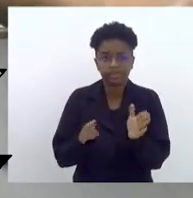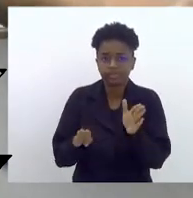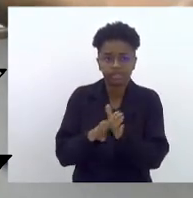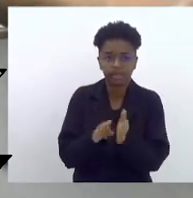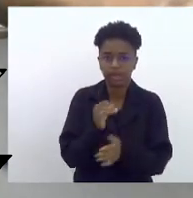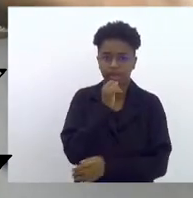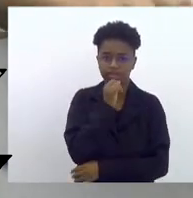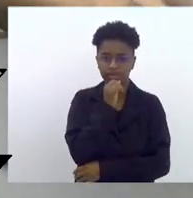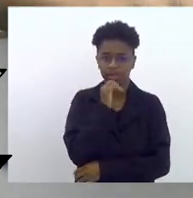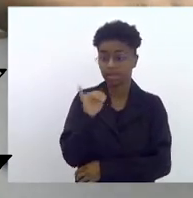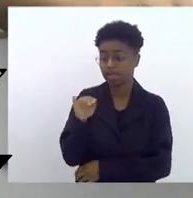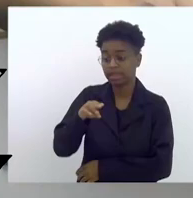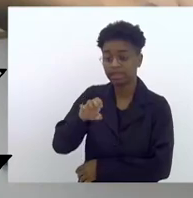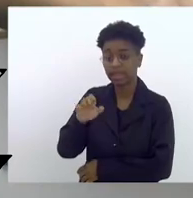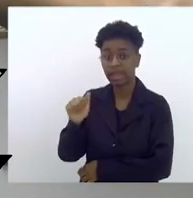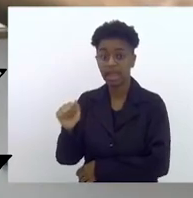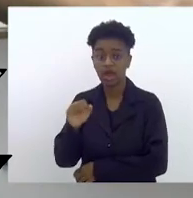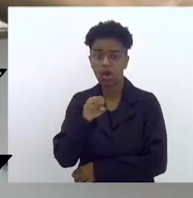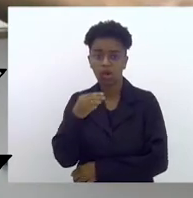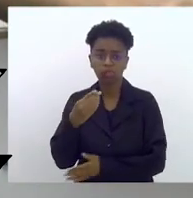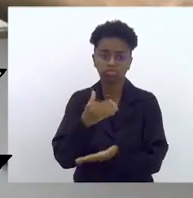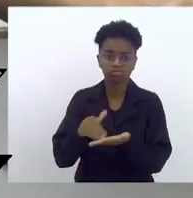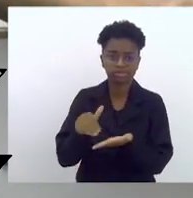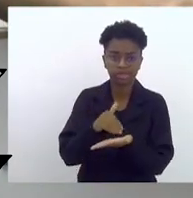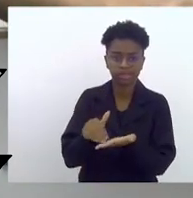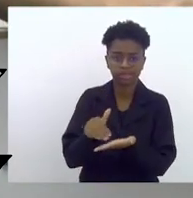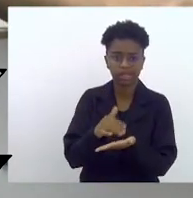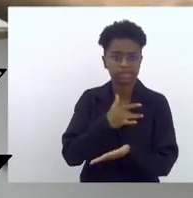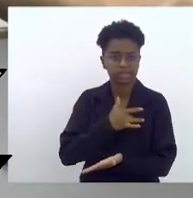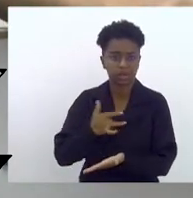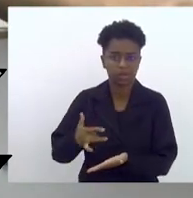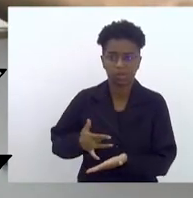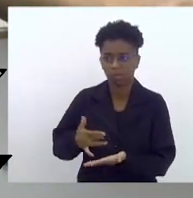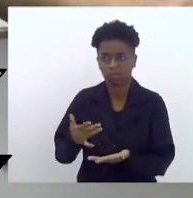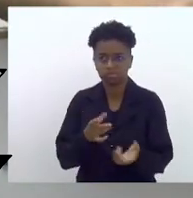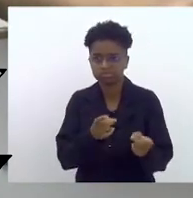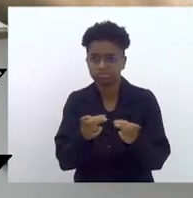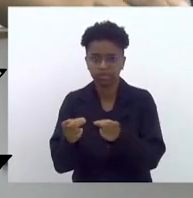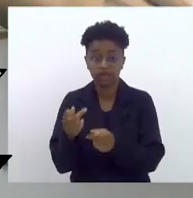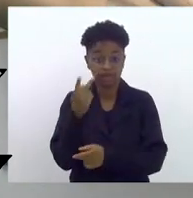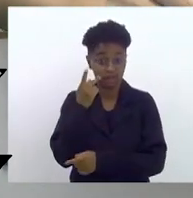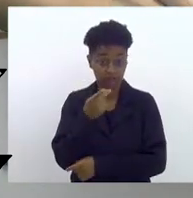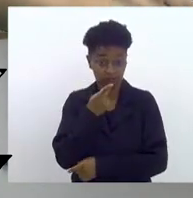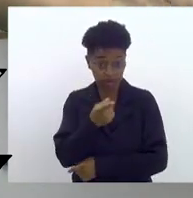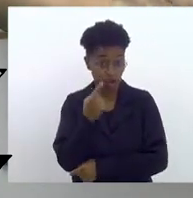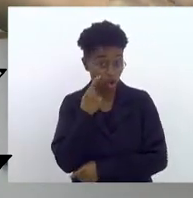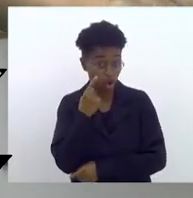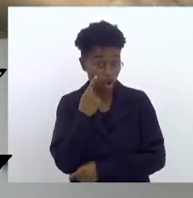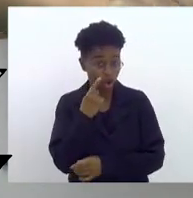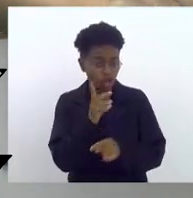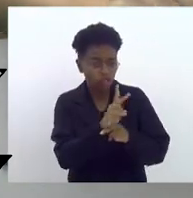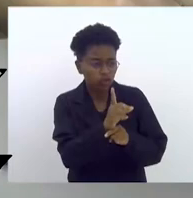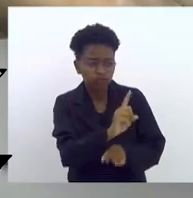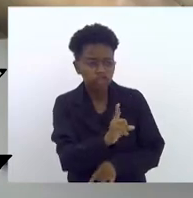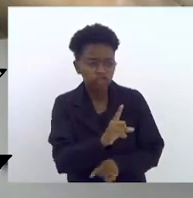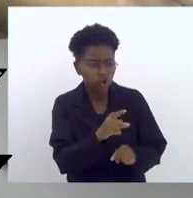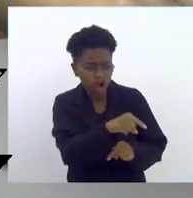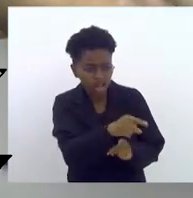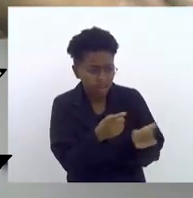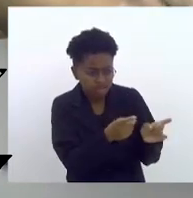para o Enéia com a Secretaria de Saúde de comércio a gente olha já não fiscalizou o